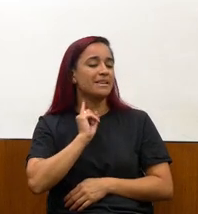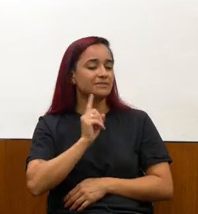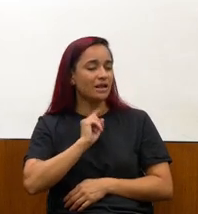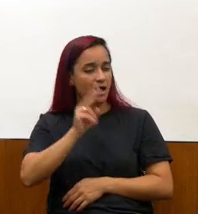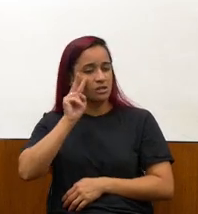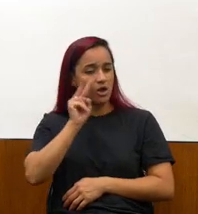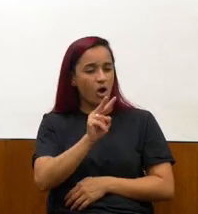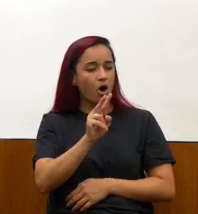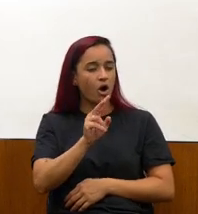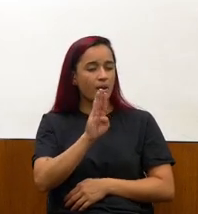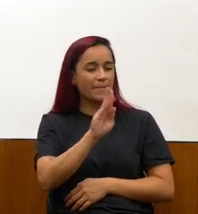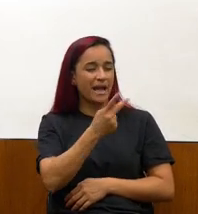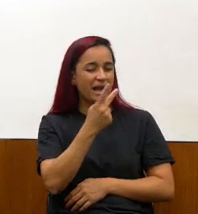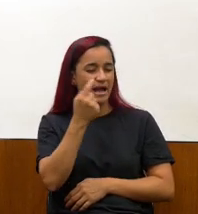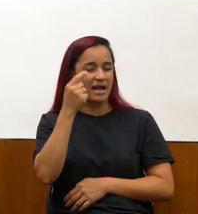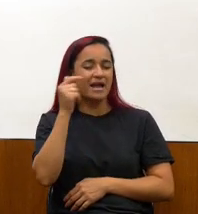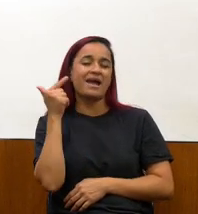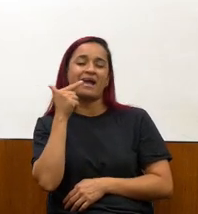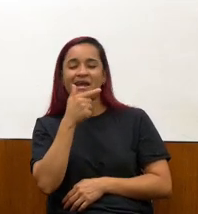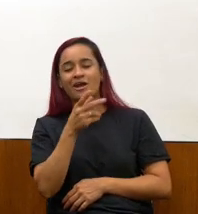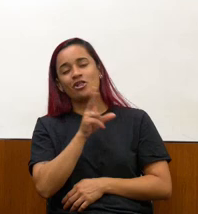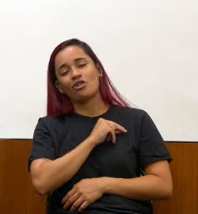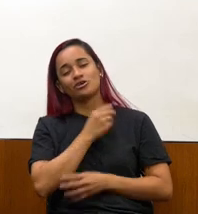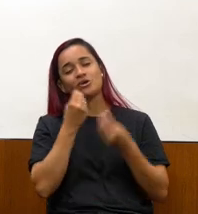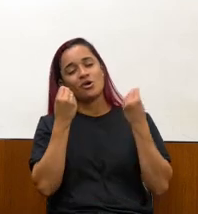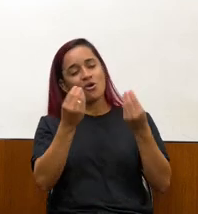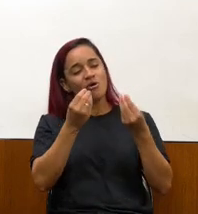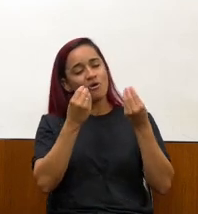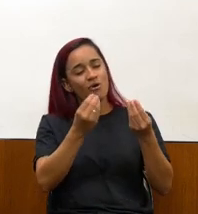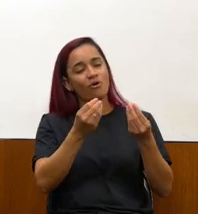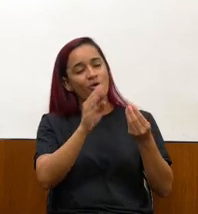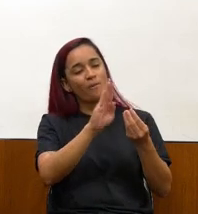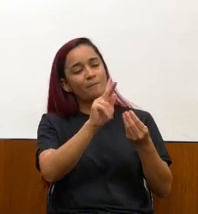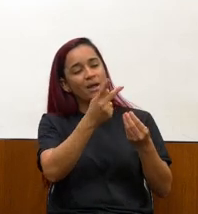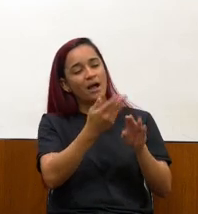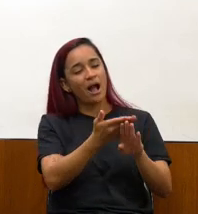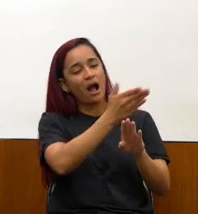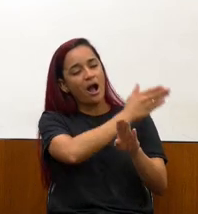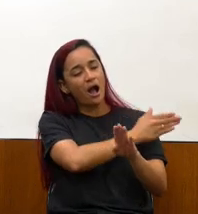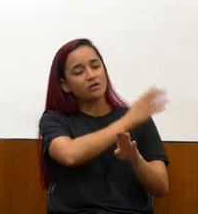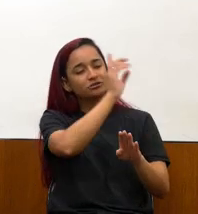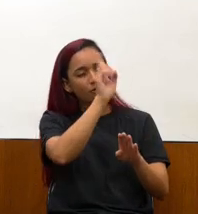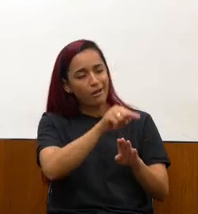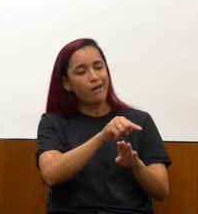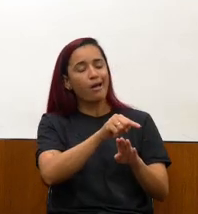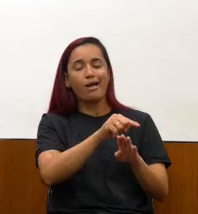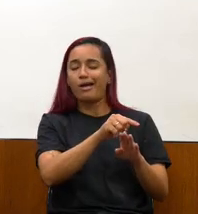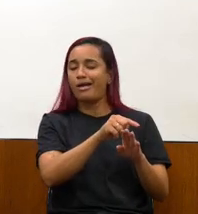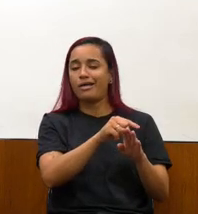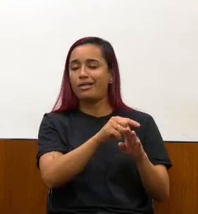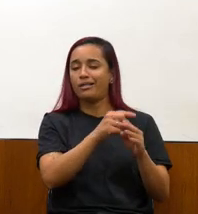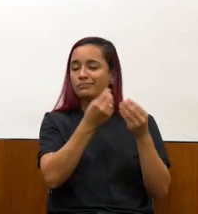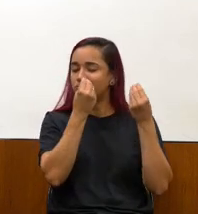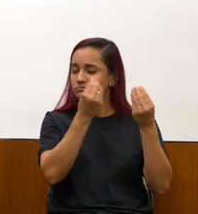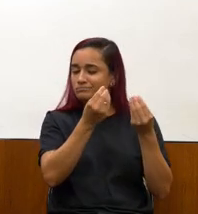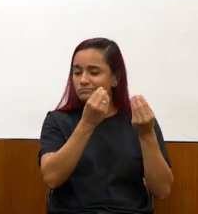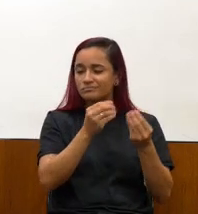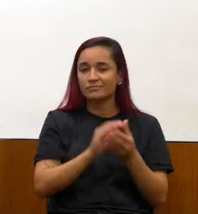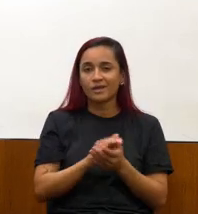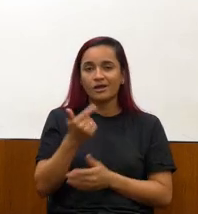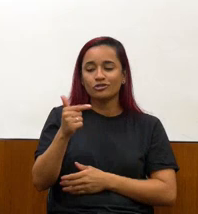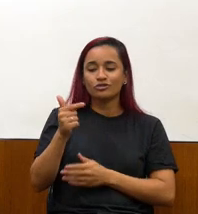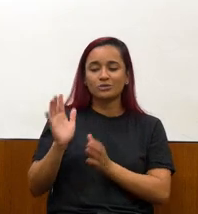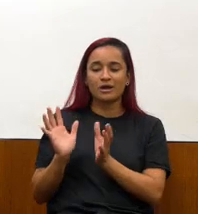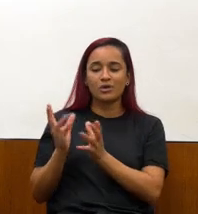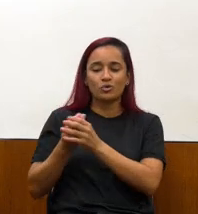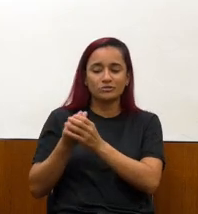falar como é que eles eram ultrapassados. Como é que nem pessoas com deficiência eles incluíam, nem calçada acessível e